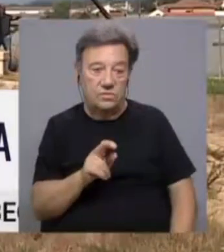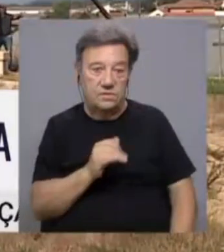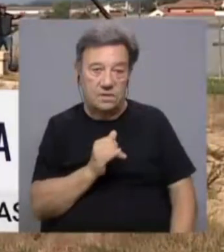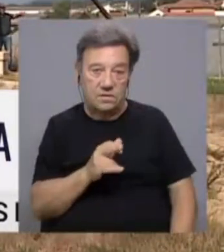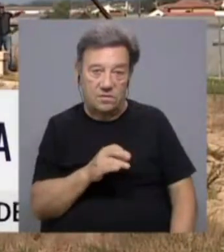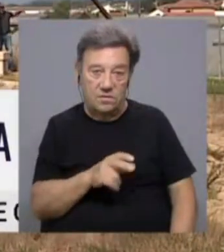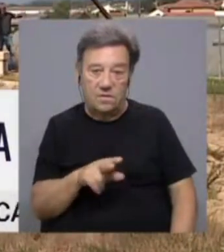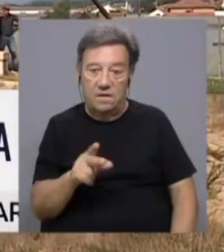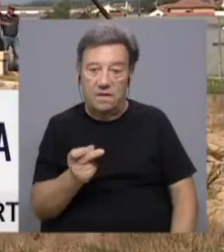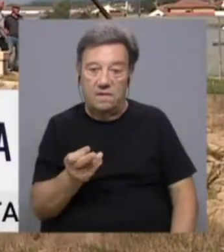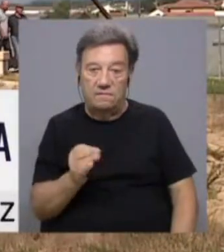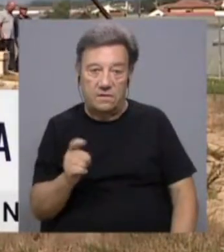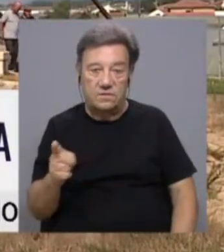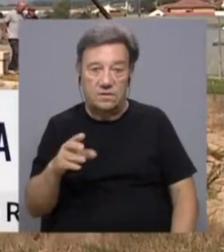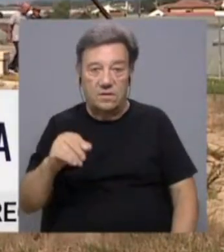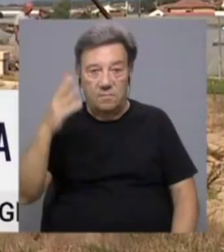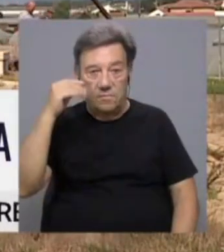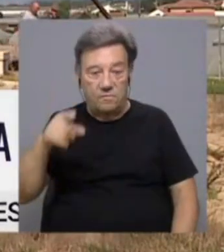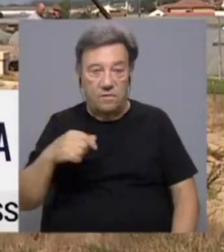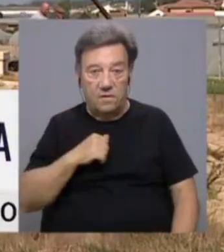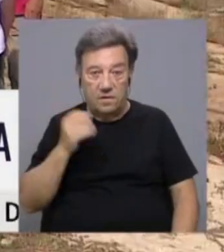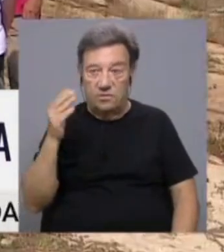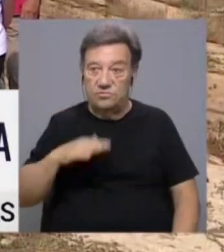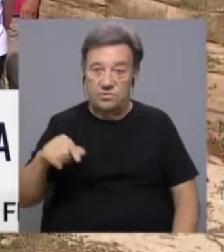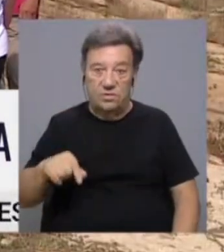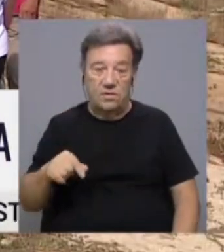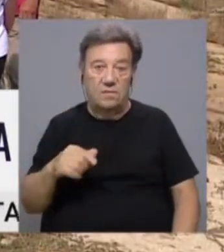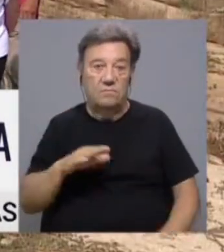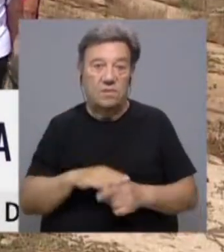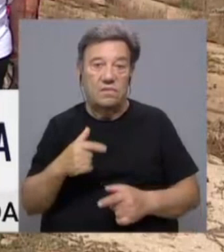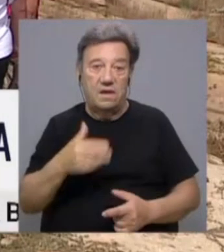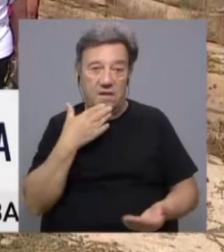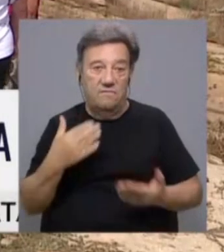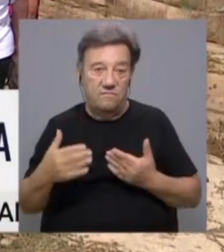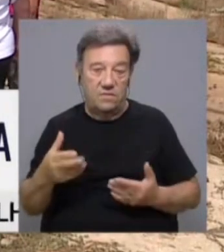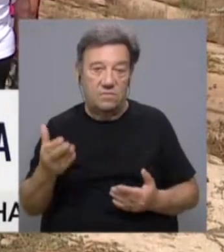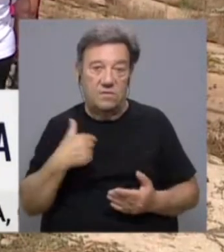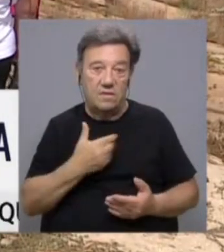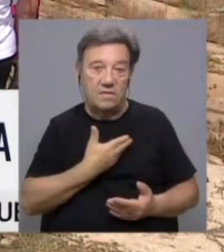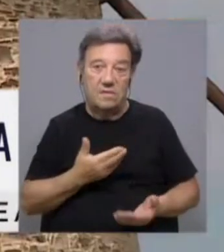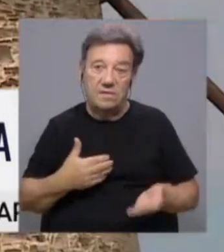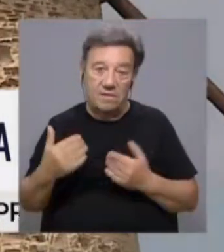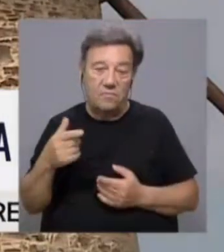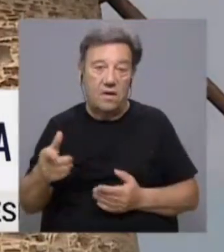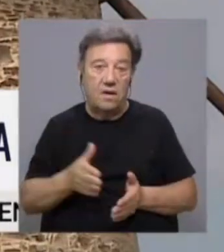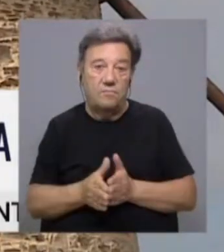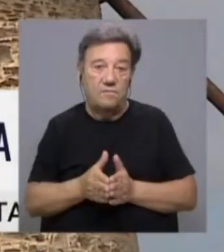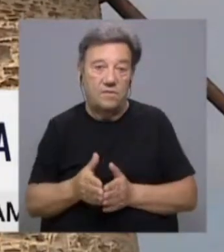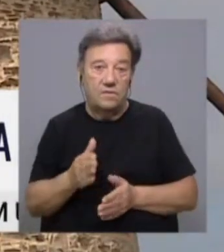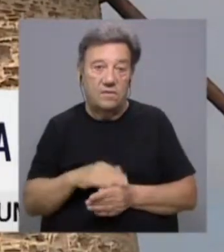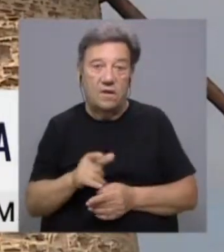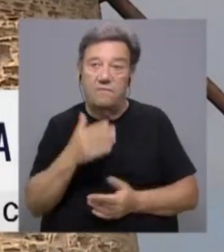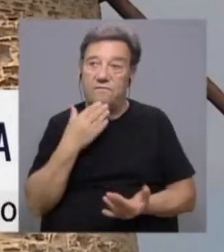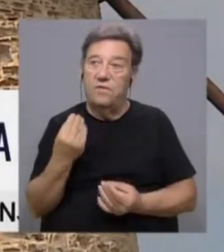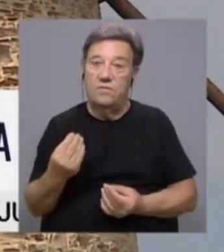Navais, na Póvoa de Varzim. A nossa região, porque é uma região ventosa, noutros tempos os nossos antepassados aproveitaram esse fator